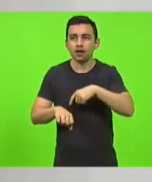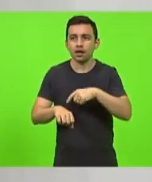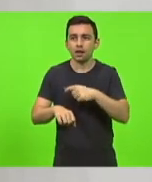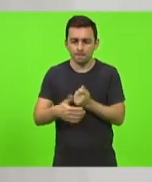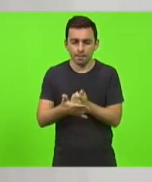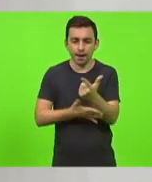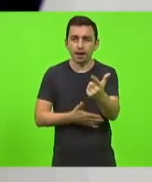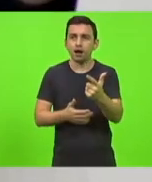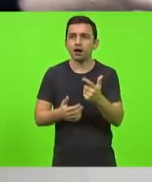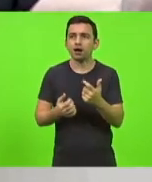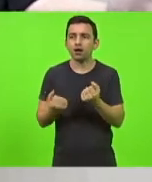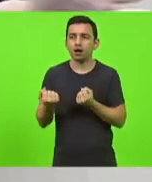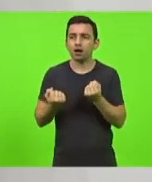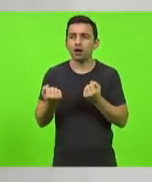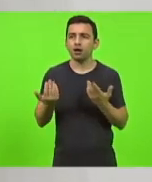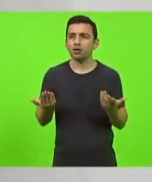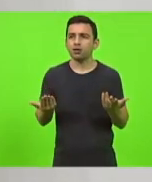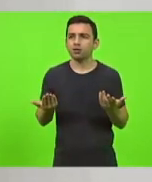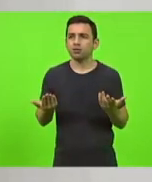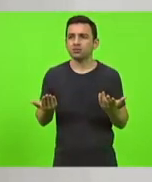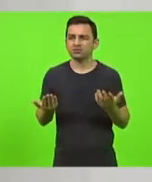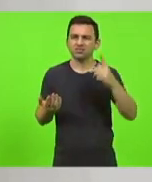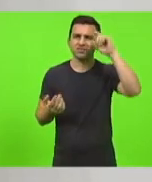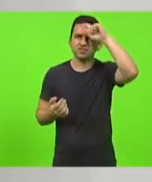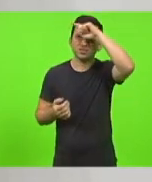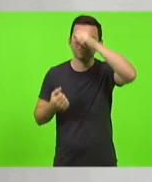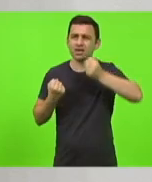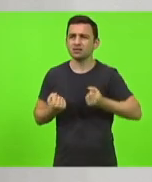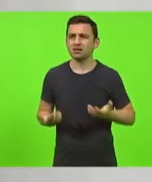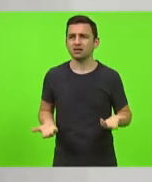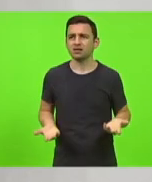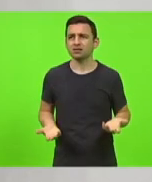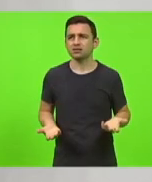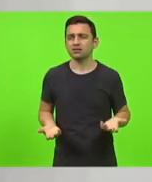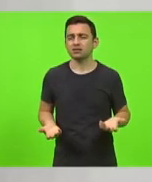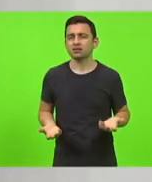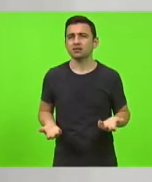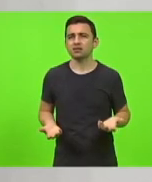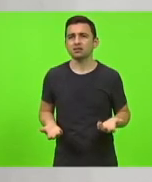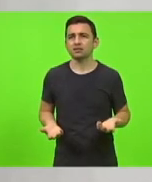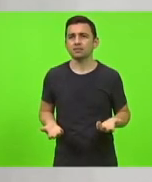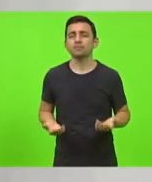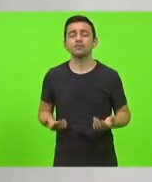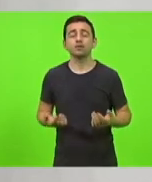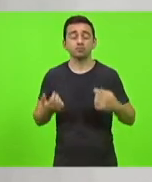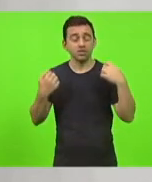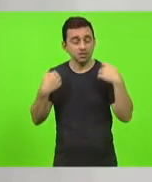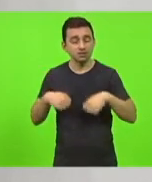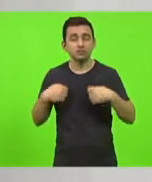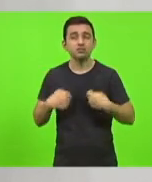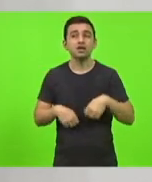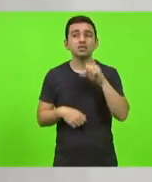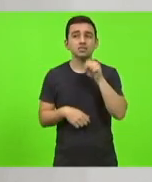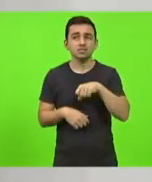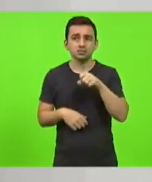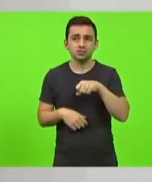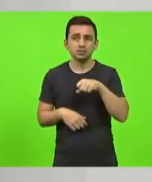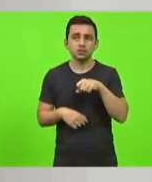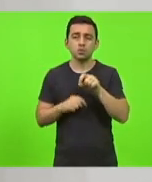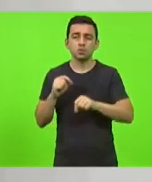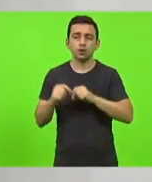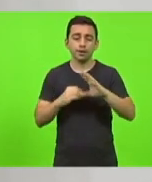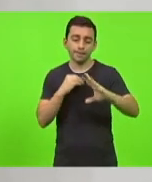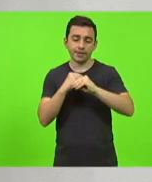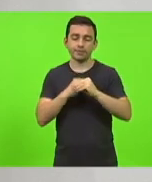transporte. Ele está pagando para trabalhar mesmo. Então, é necessário, é importante, a emenda